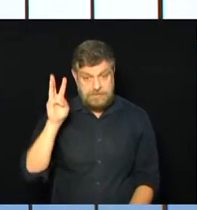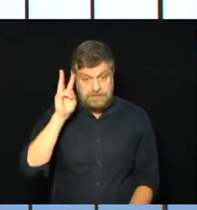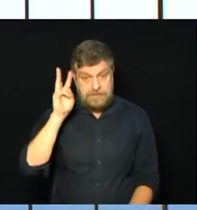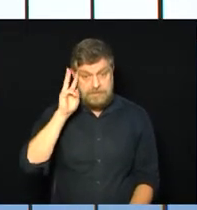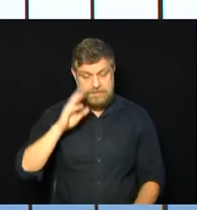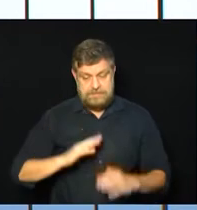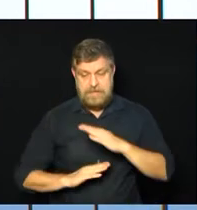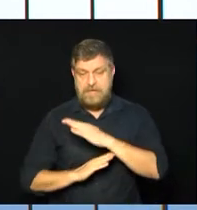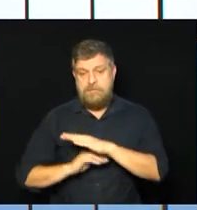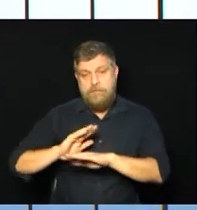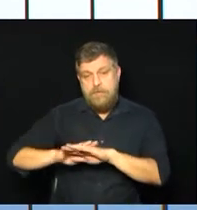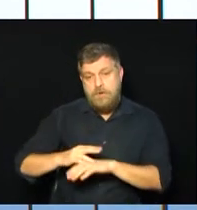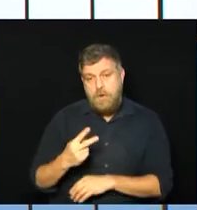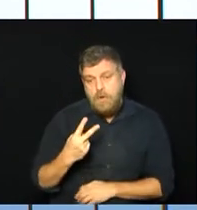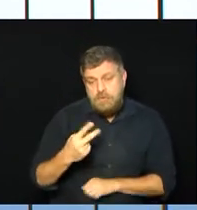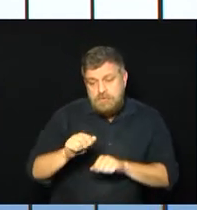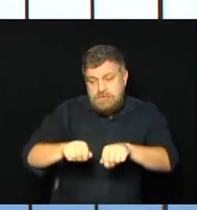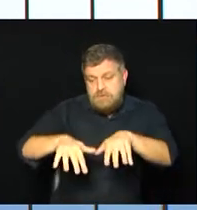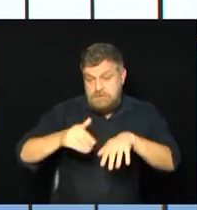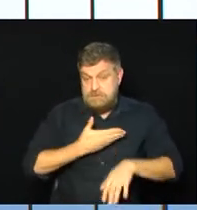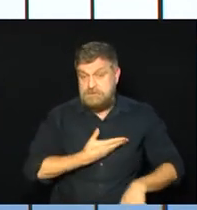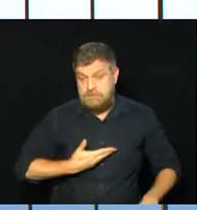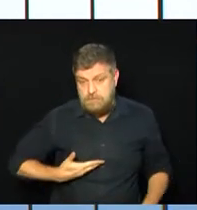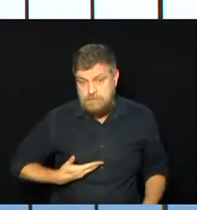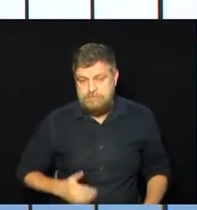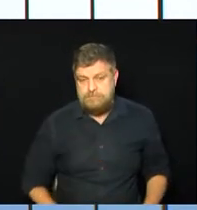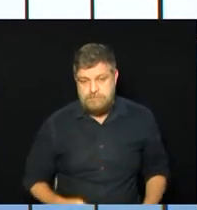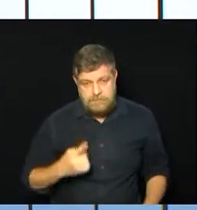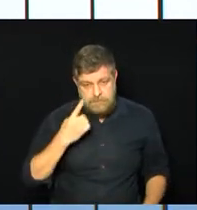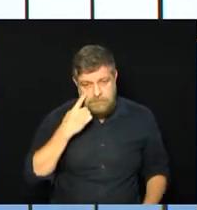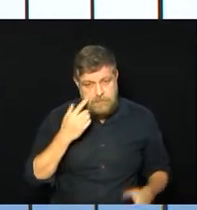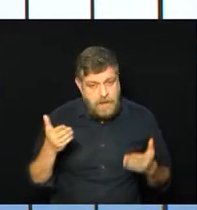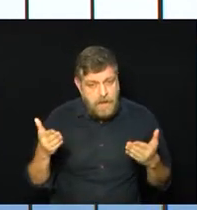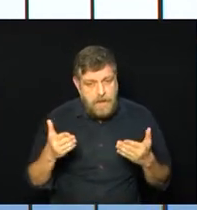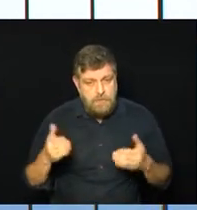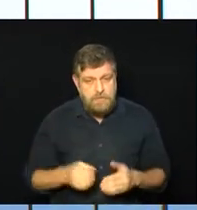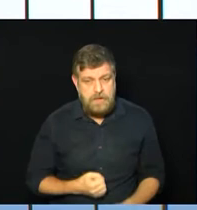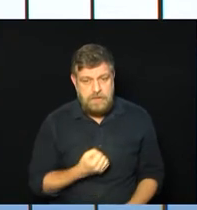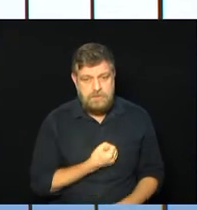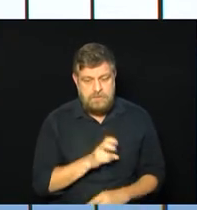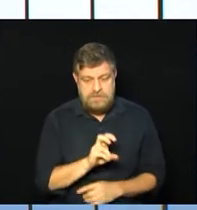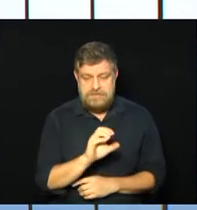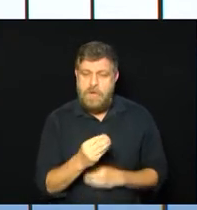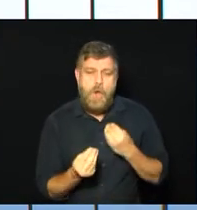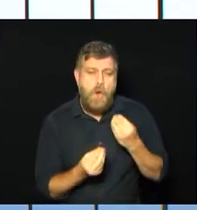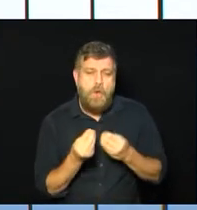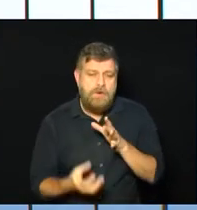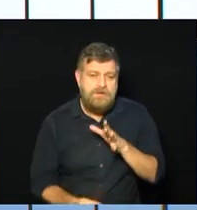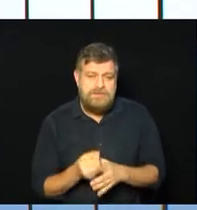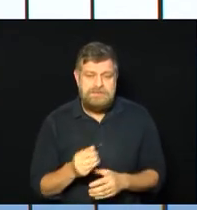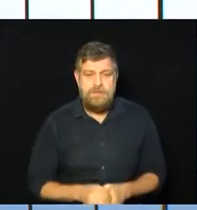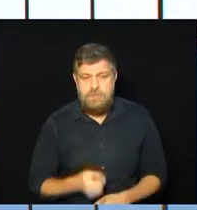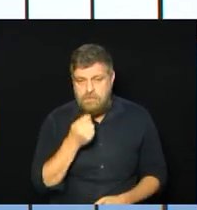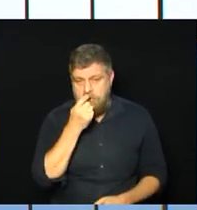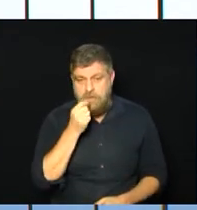Câmara realizou 2 audiências públicas. Vamos conferir agora a de número 50, como foi com a repórter